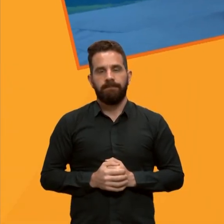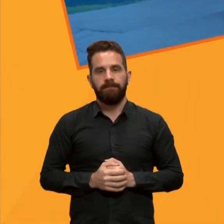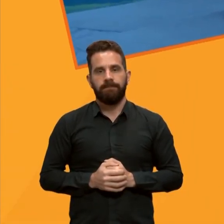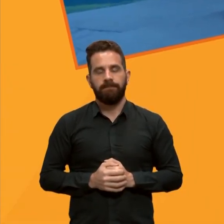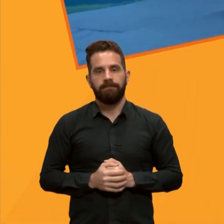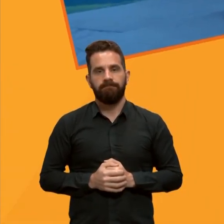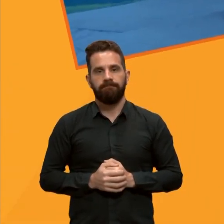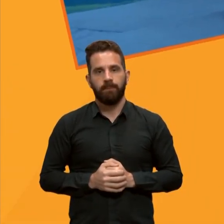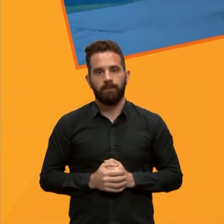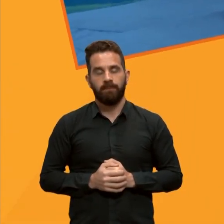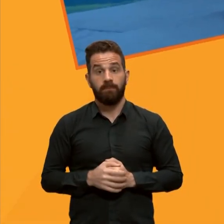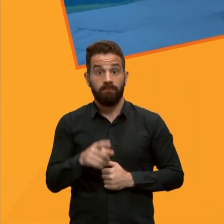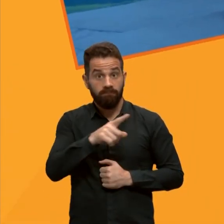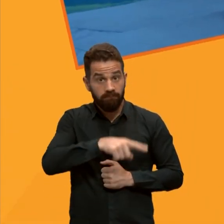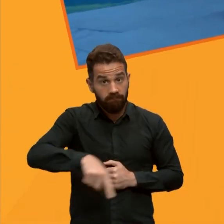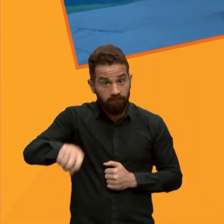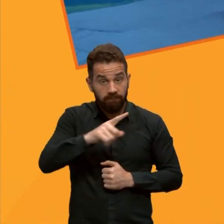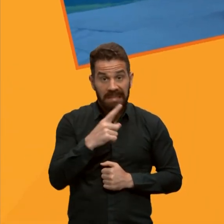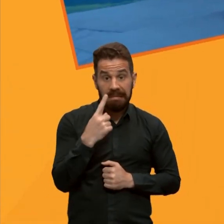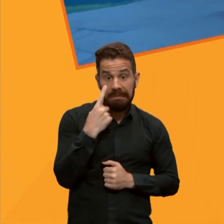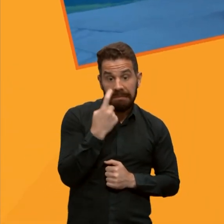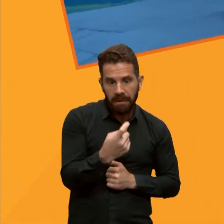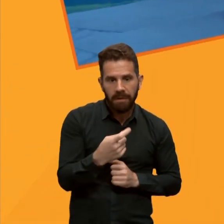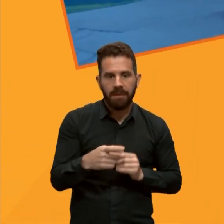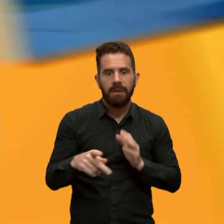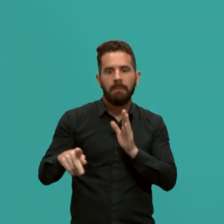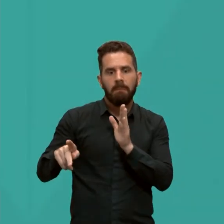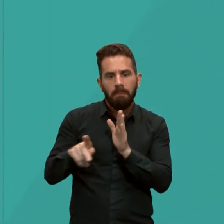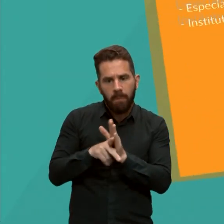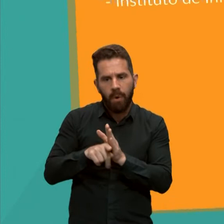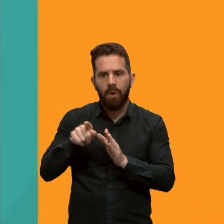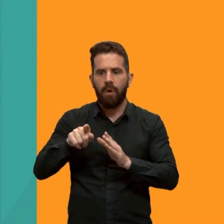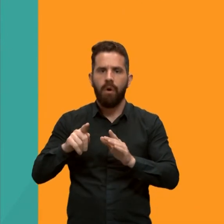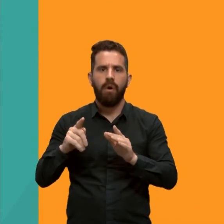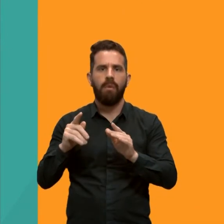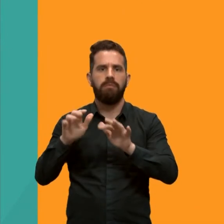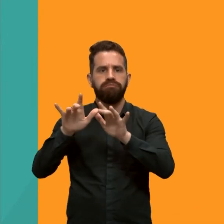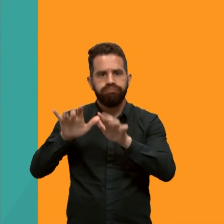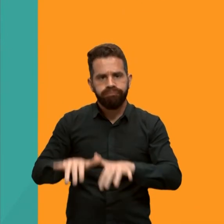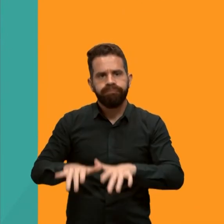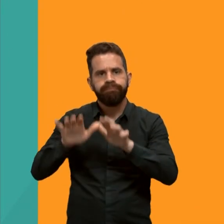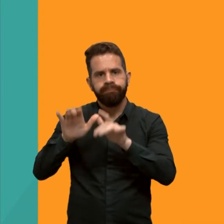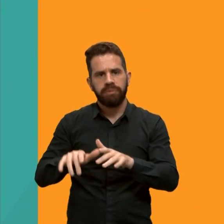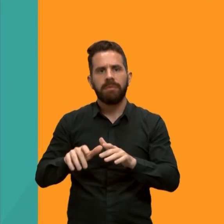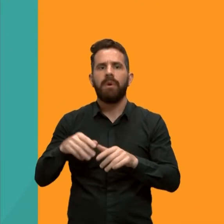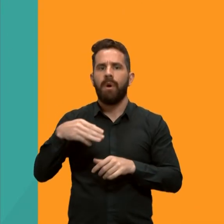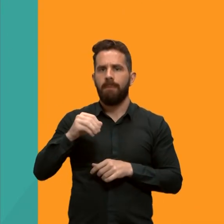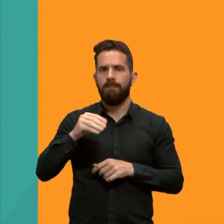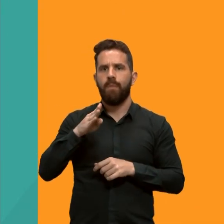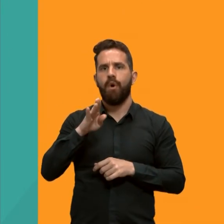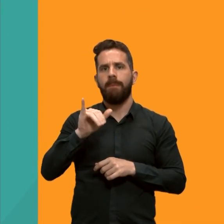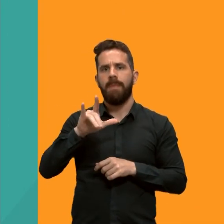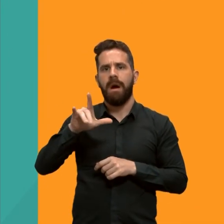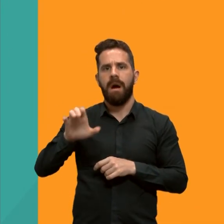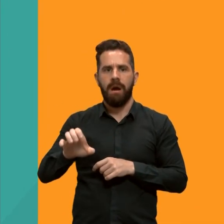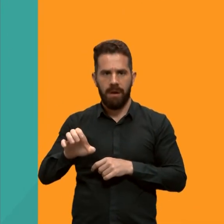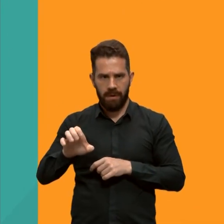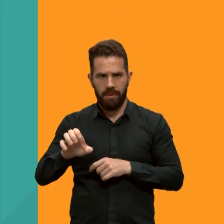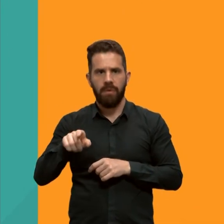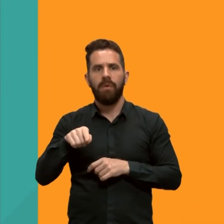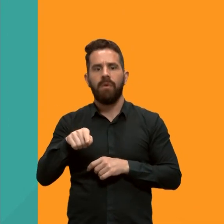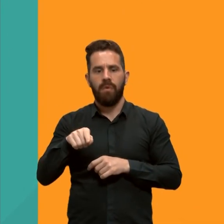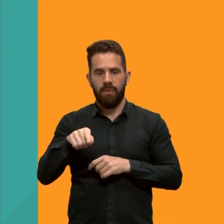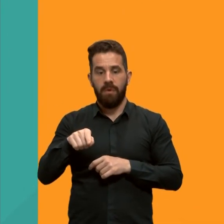Você tem interesse em desenvolvimento web e mobile? O Full Stack é um curso de especialização